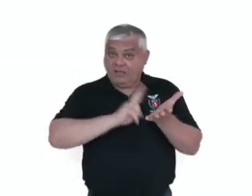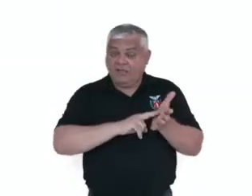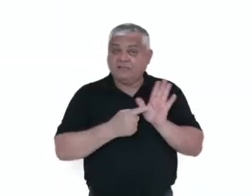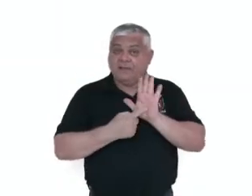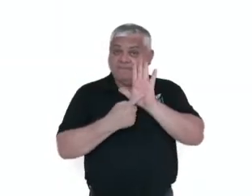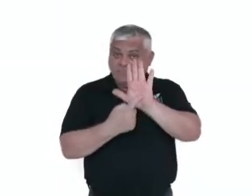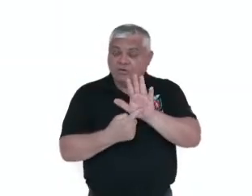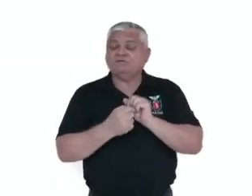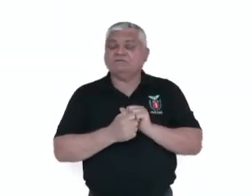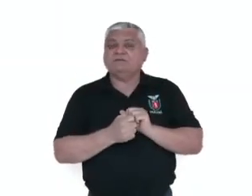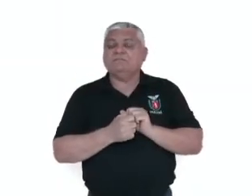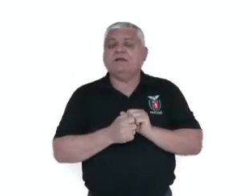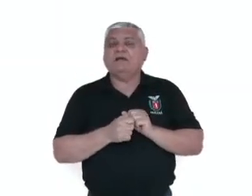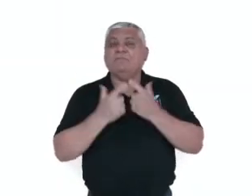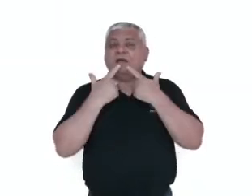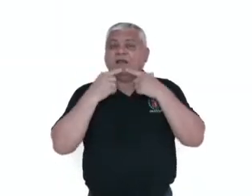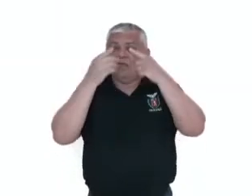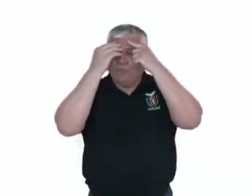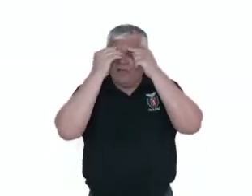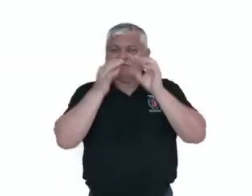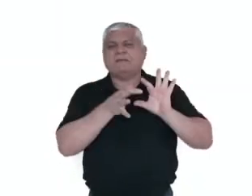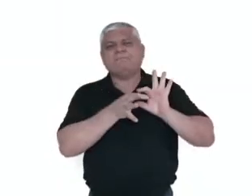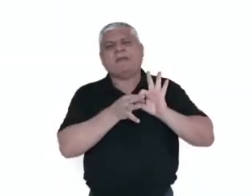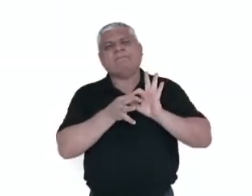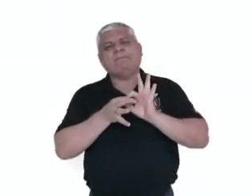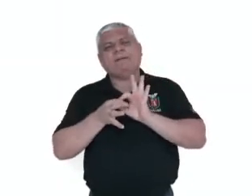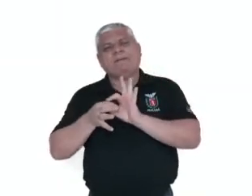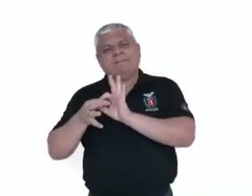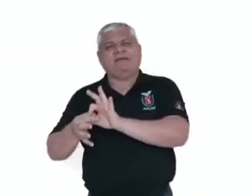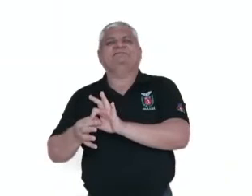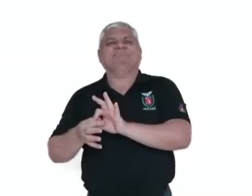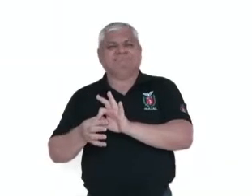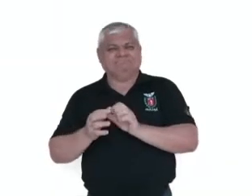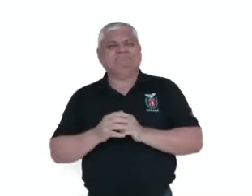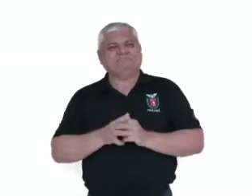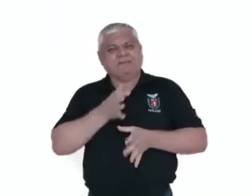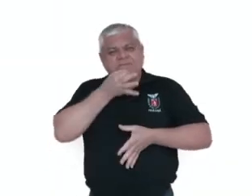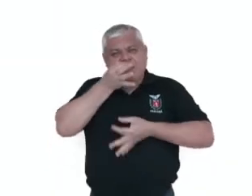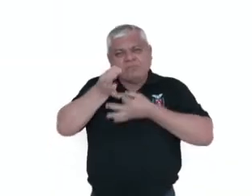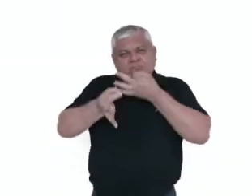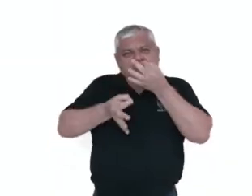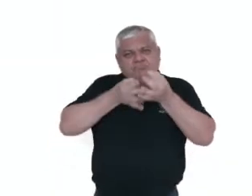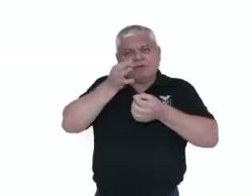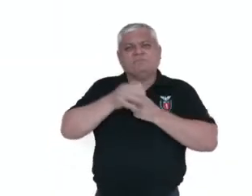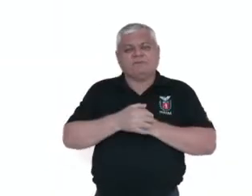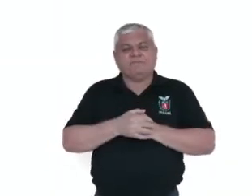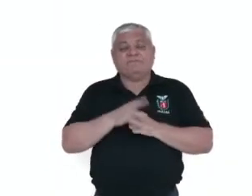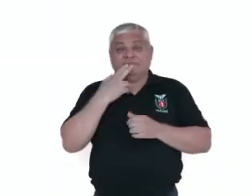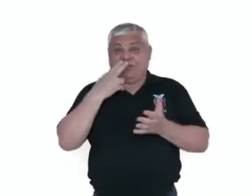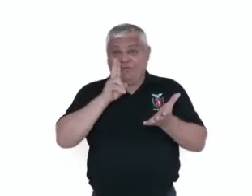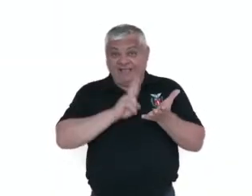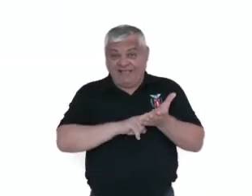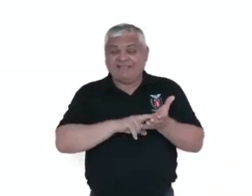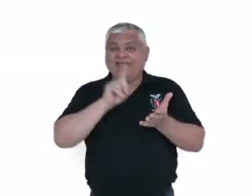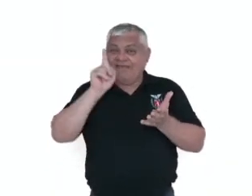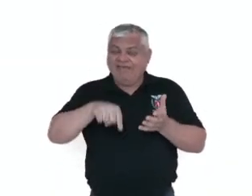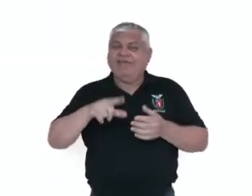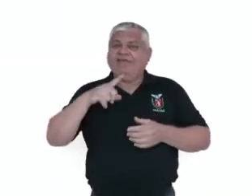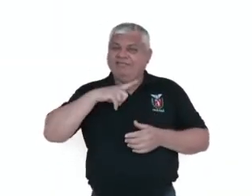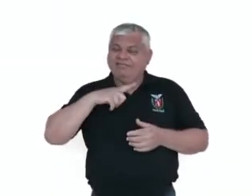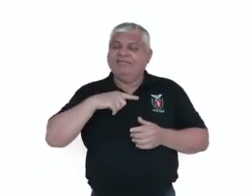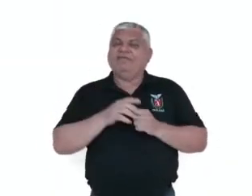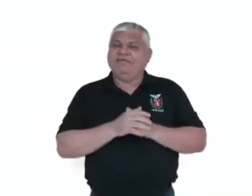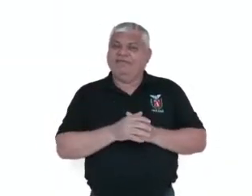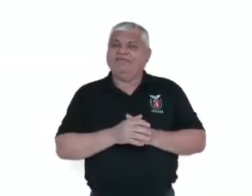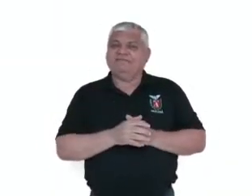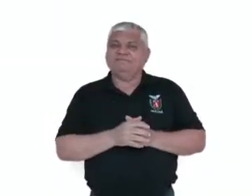linguagem argumentativa. E expositiva, como eu falei anteriormente. O gênero textual carta leitor possui um aspecto argumentativo. Veja